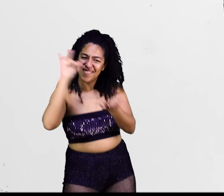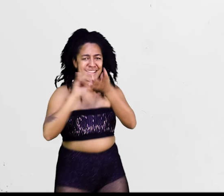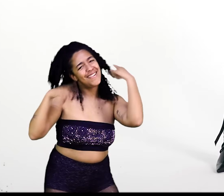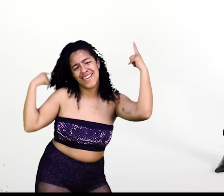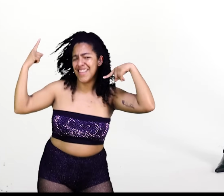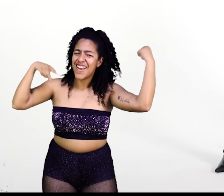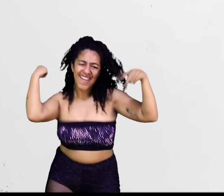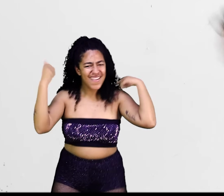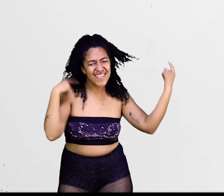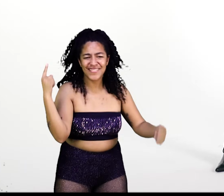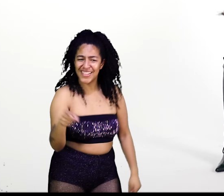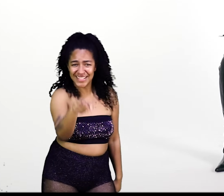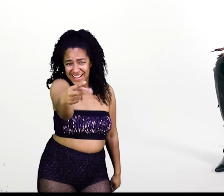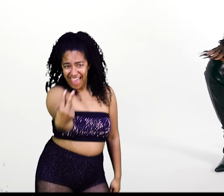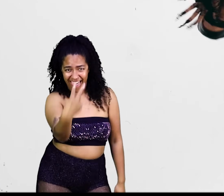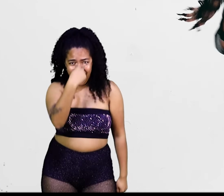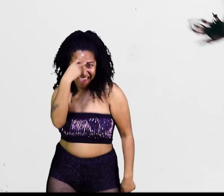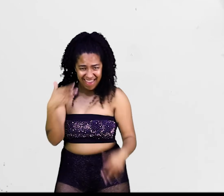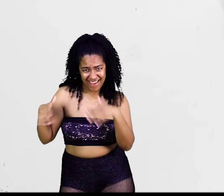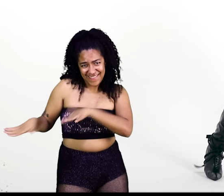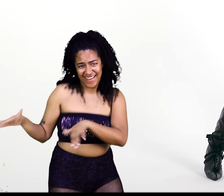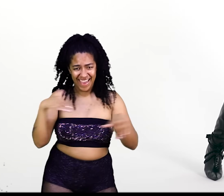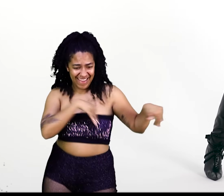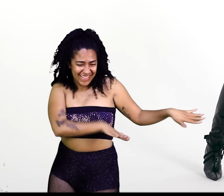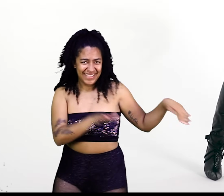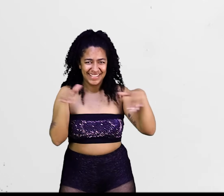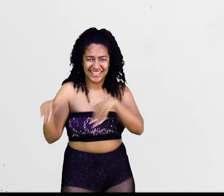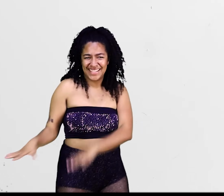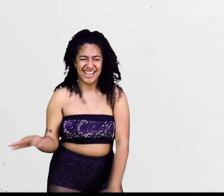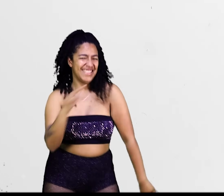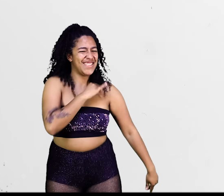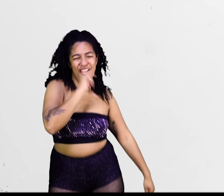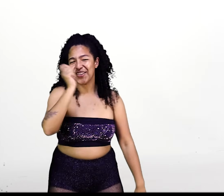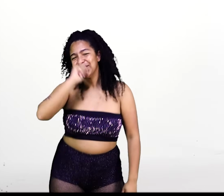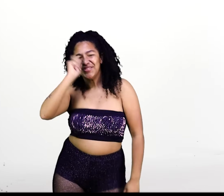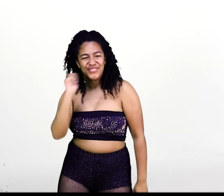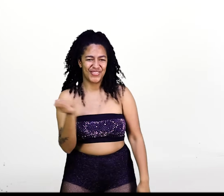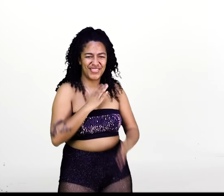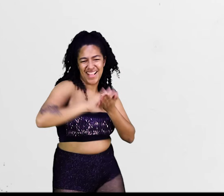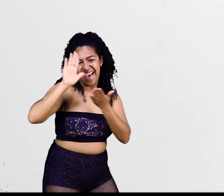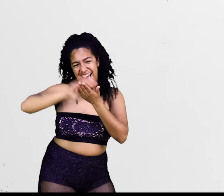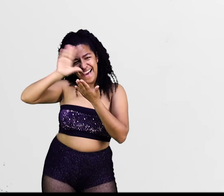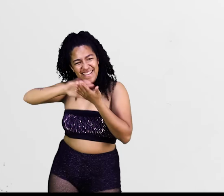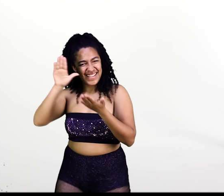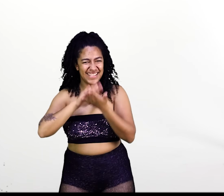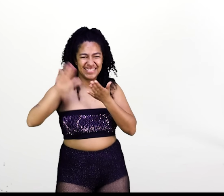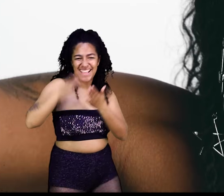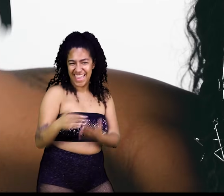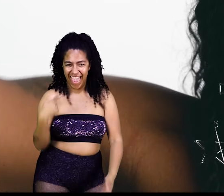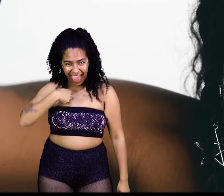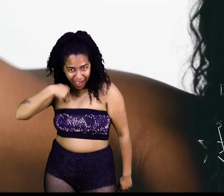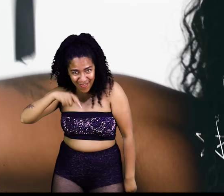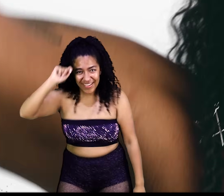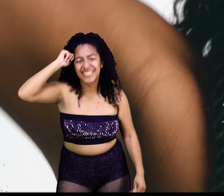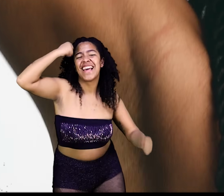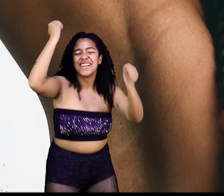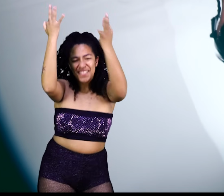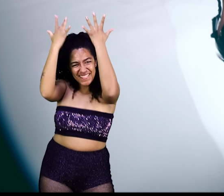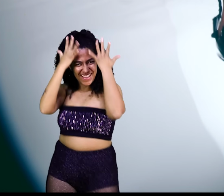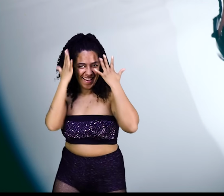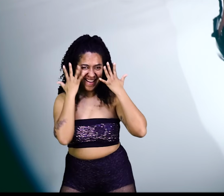realness, freaking like me. Honey bee, quando cê vê, tô no Havaí. Love green, money cash, cash, freaking like me. I'm a queen,